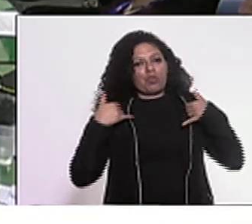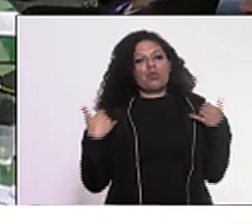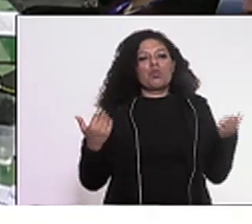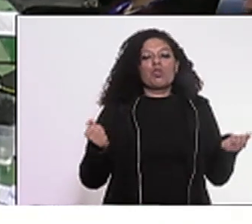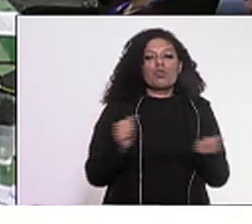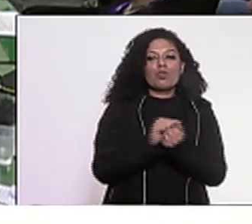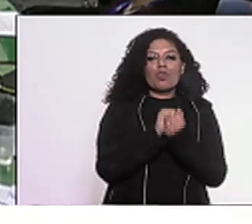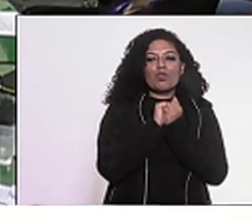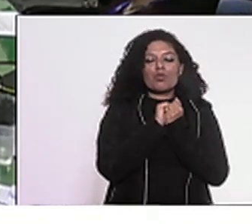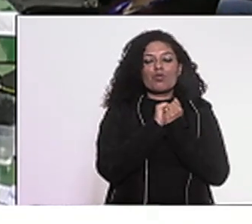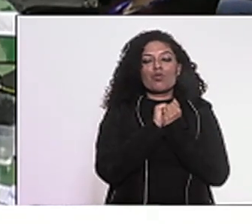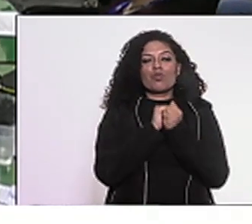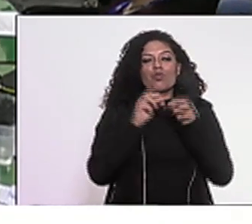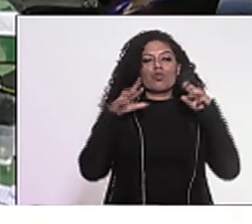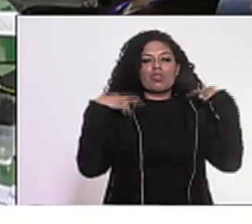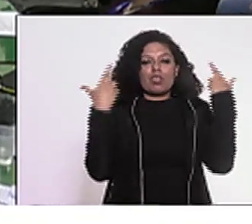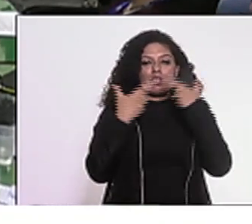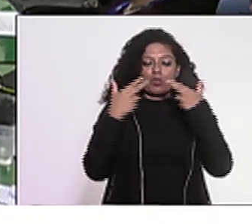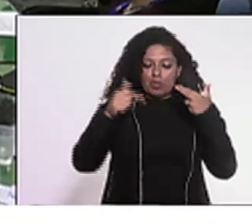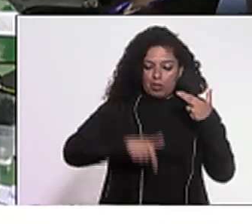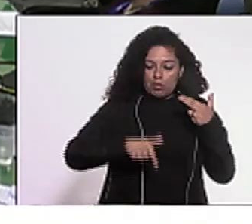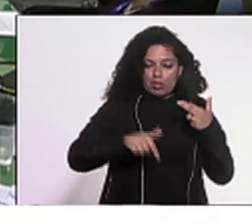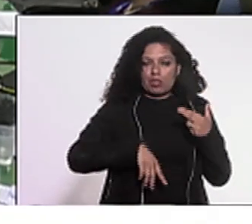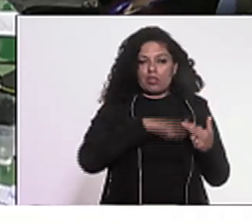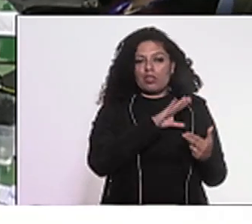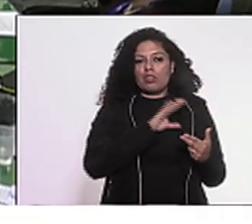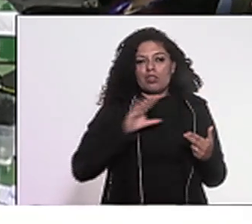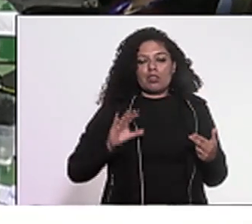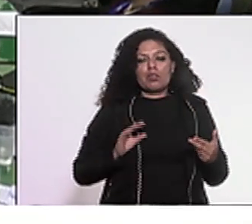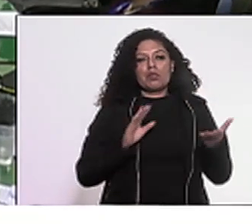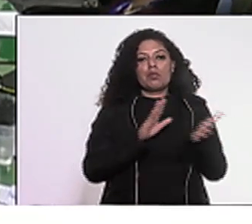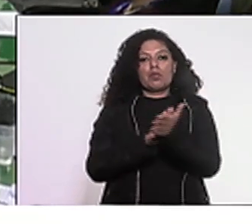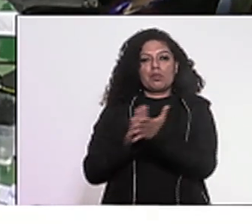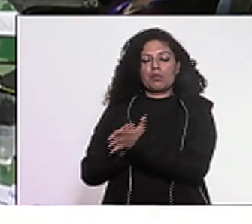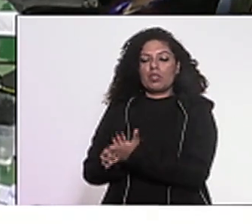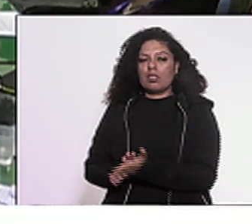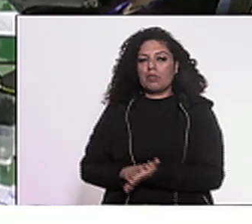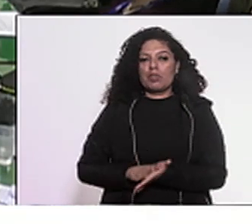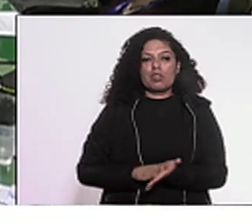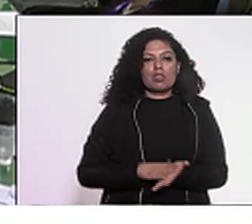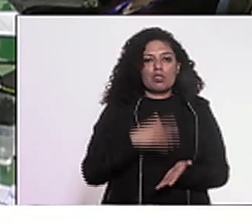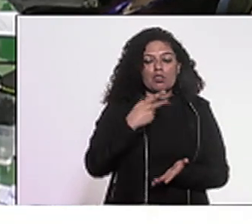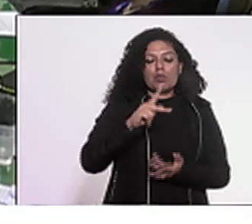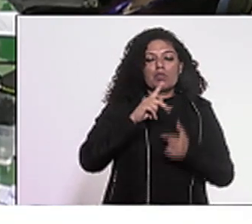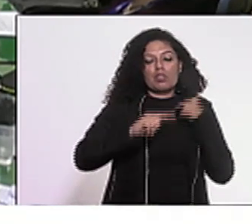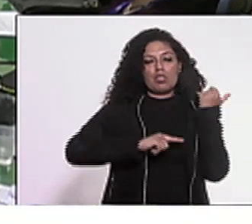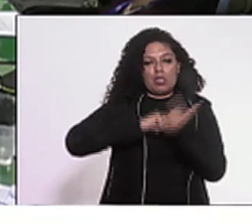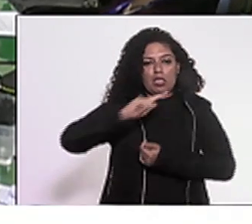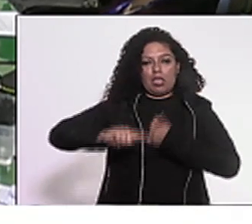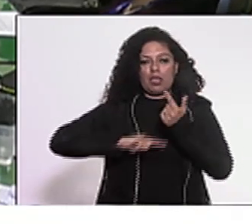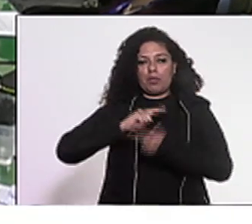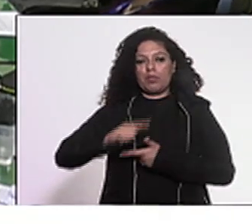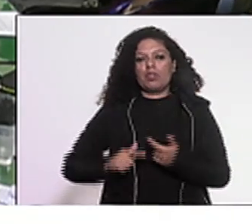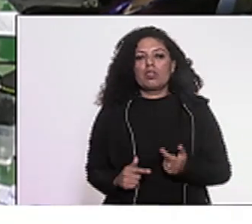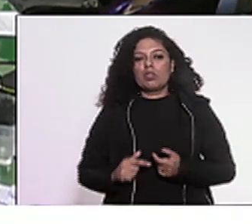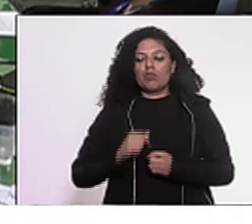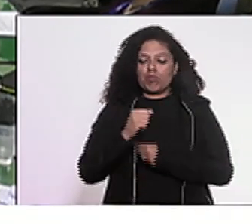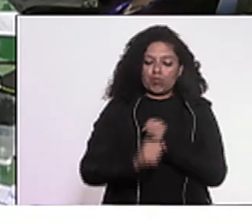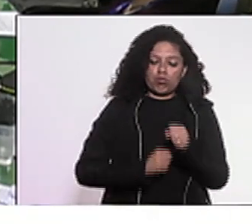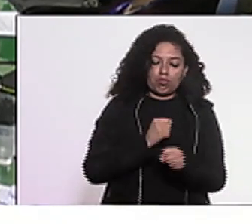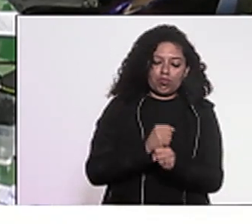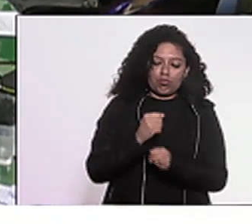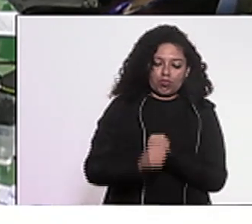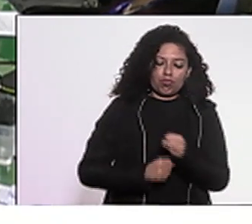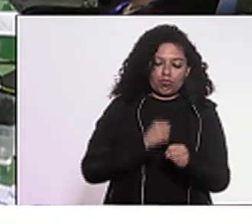parte dessa audiência pública e parabenizando por essa iniciativa que ao longo de muitos anos